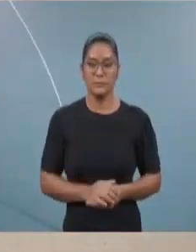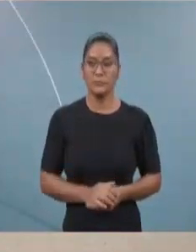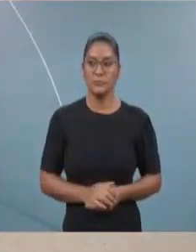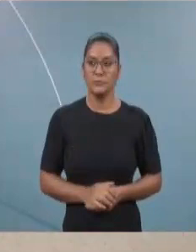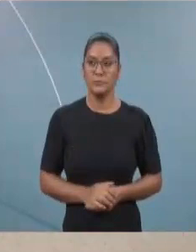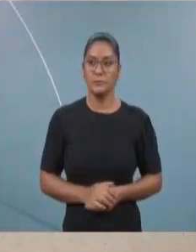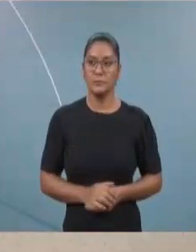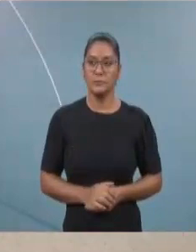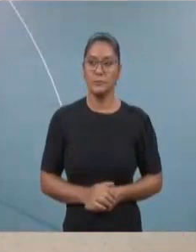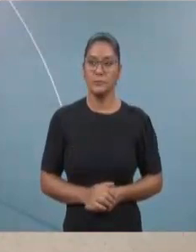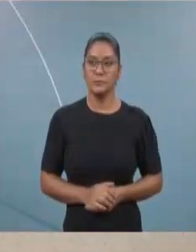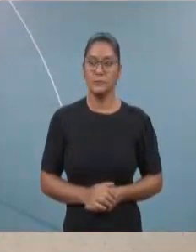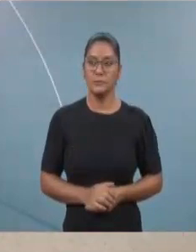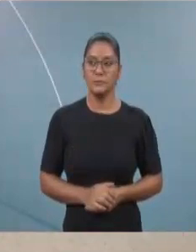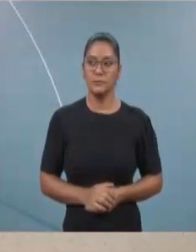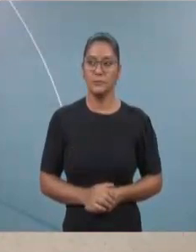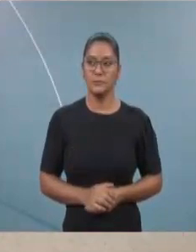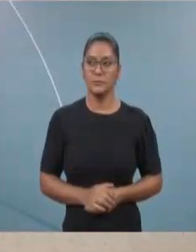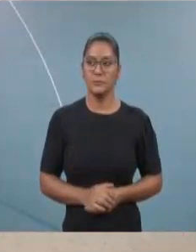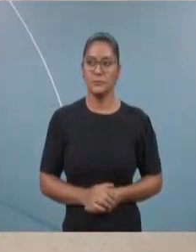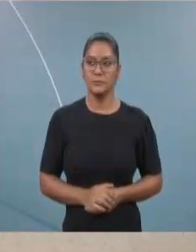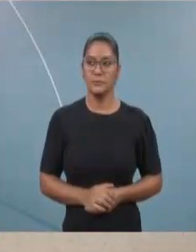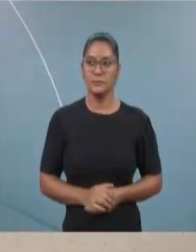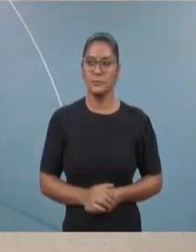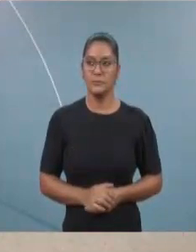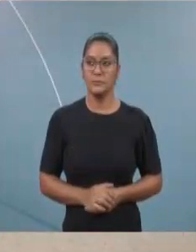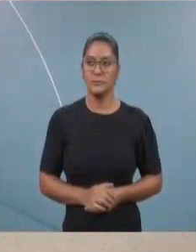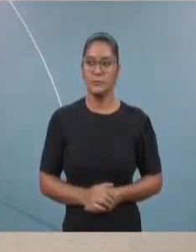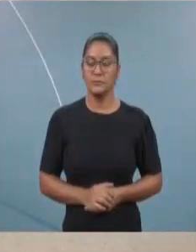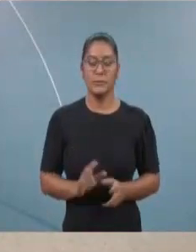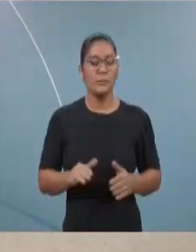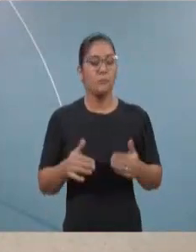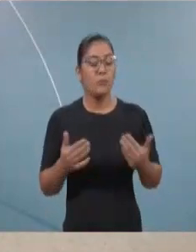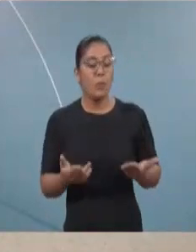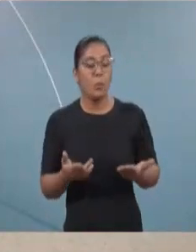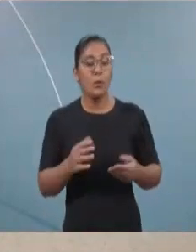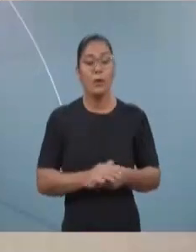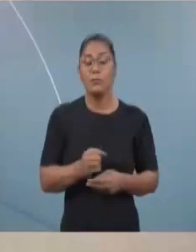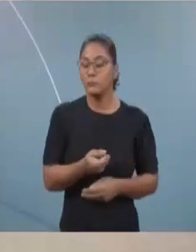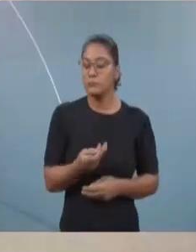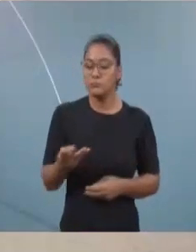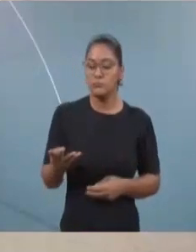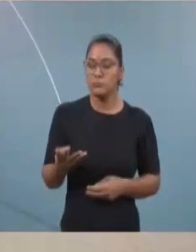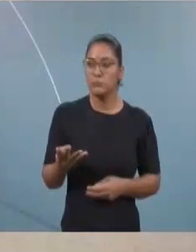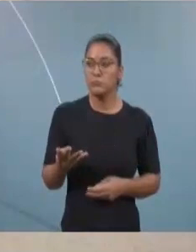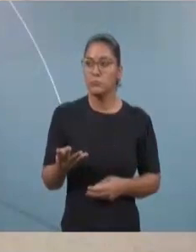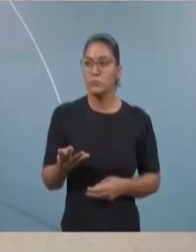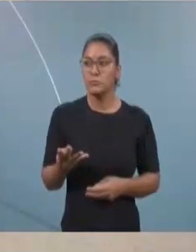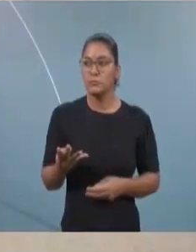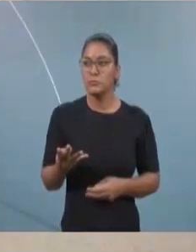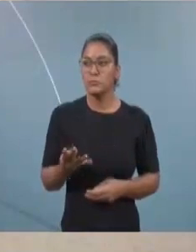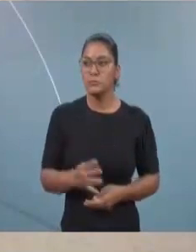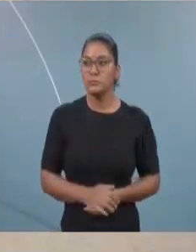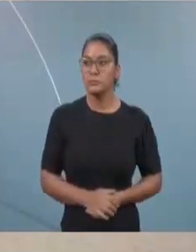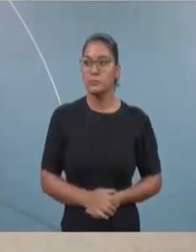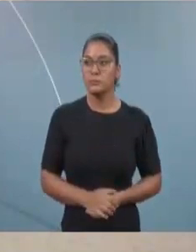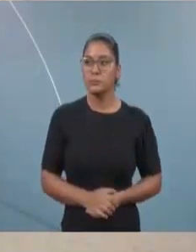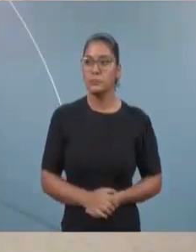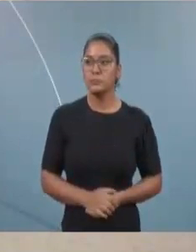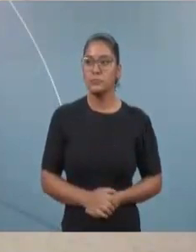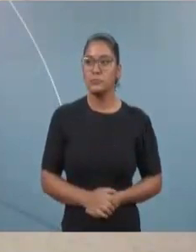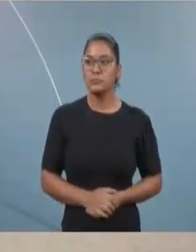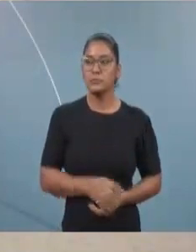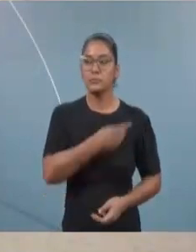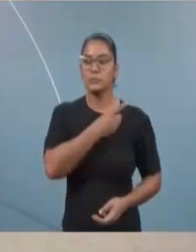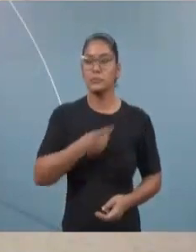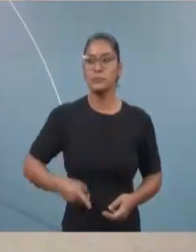um acordo aqui dentro da casa pera aí calma luí qual é qual é qual é a quantidade Presidente Qual é a quantidade de Deputados